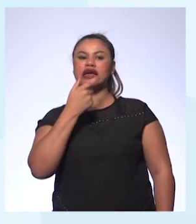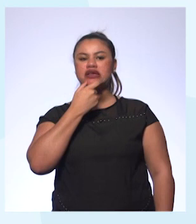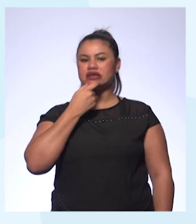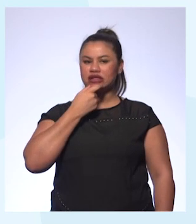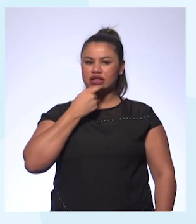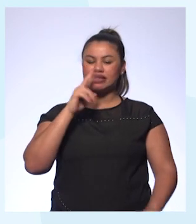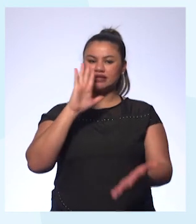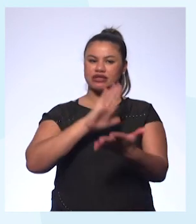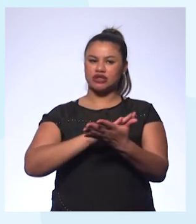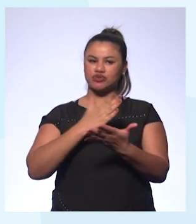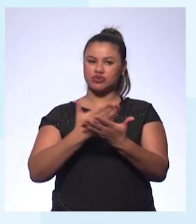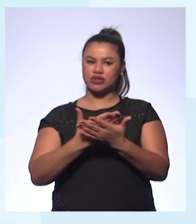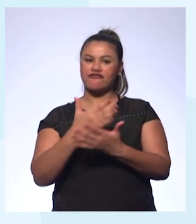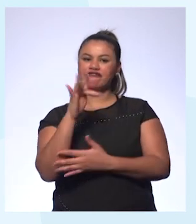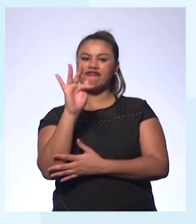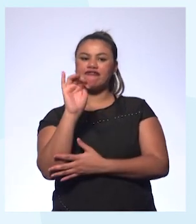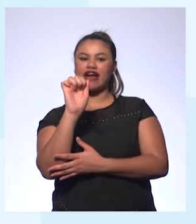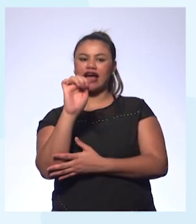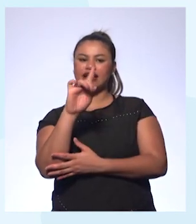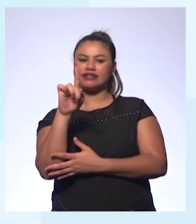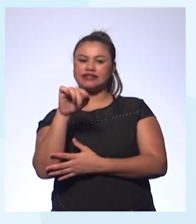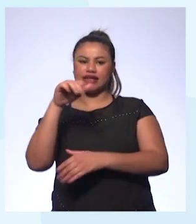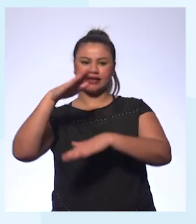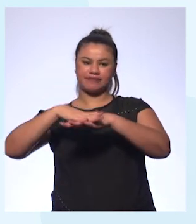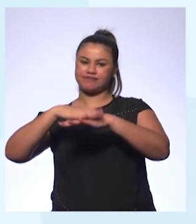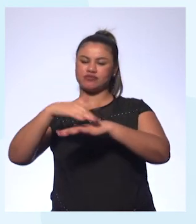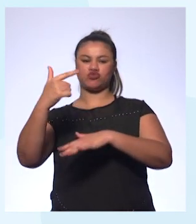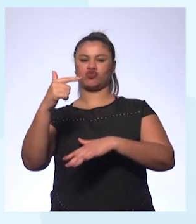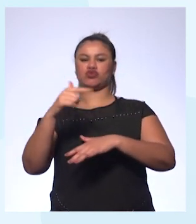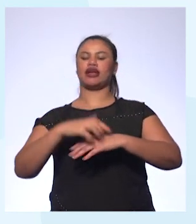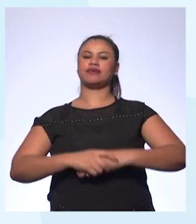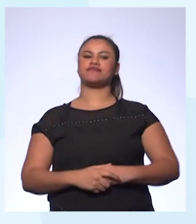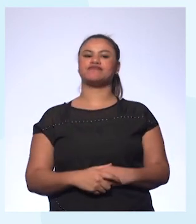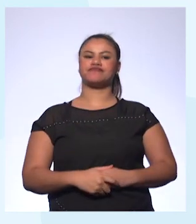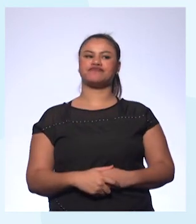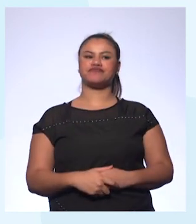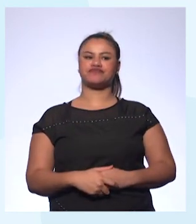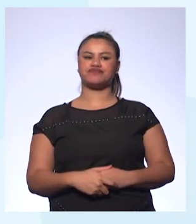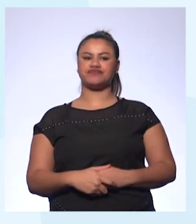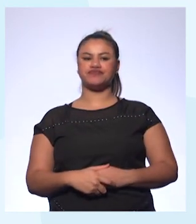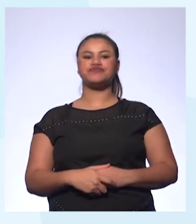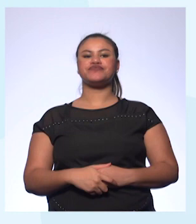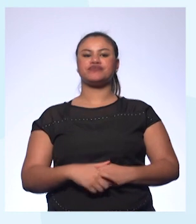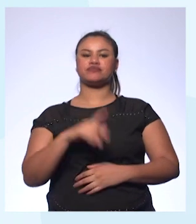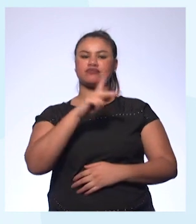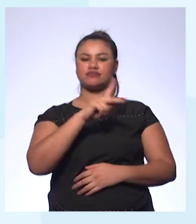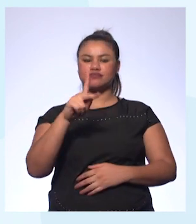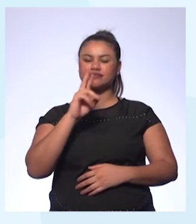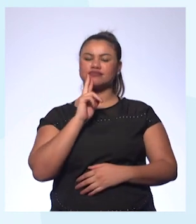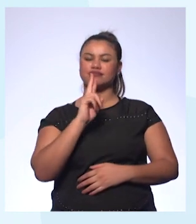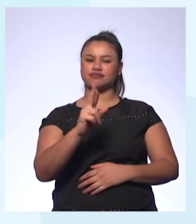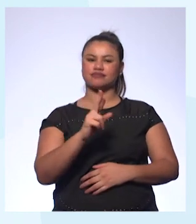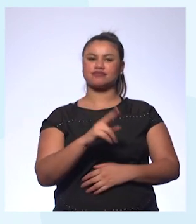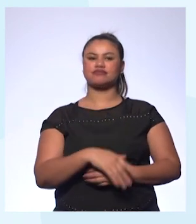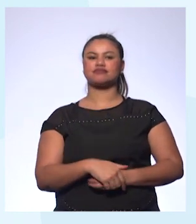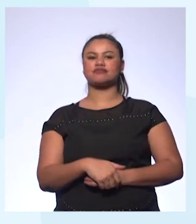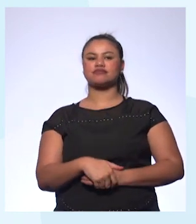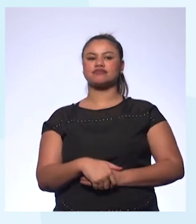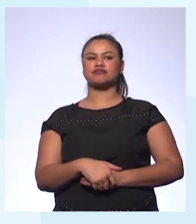Ana Lúcia respondeu né Antônia e isso Tony o joinha collide into Town Zone twenty-five